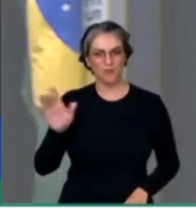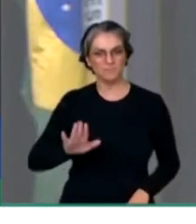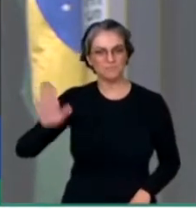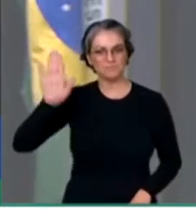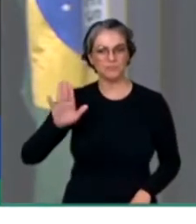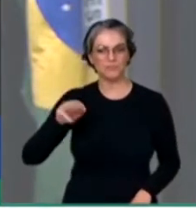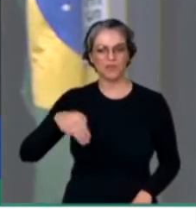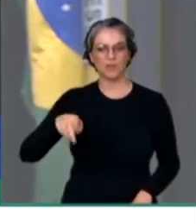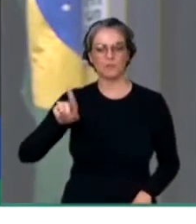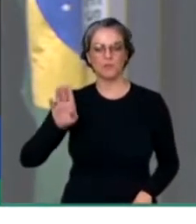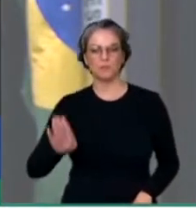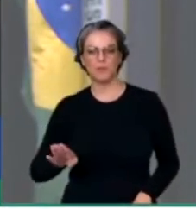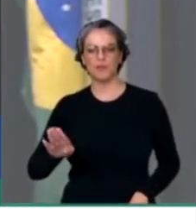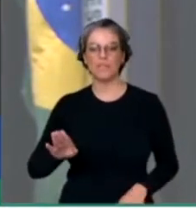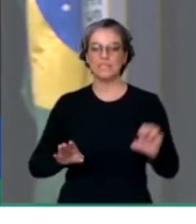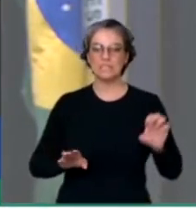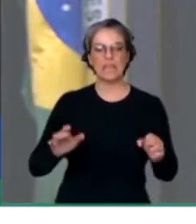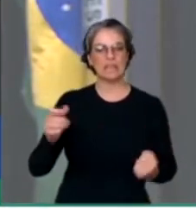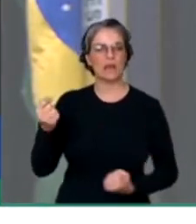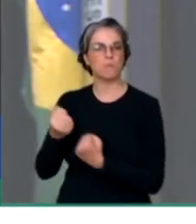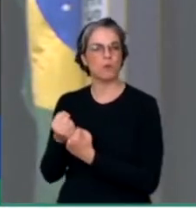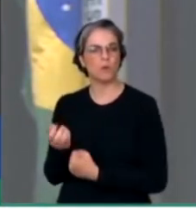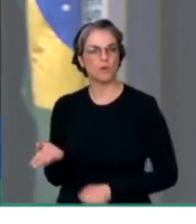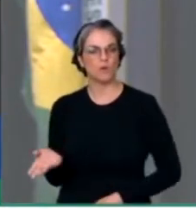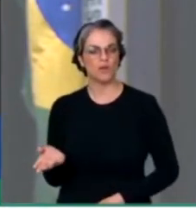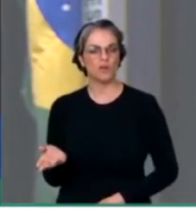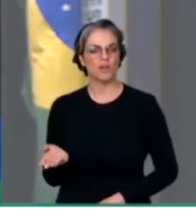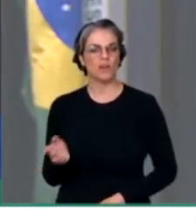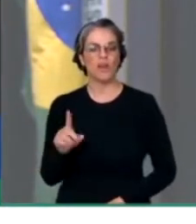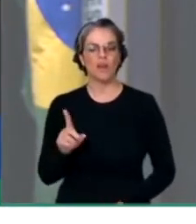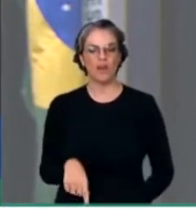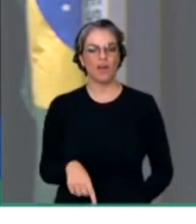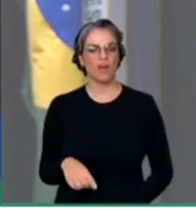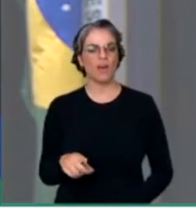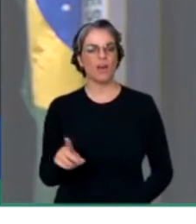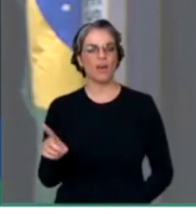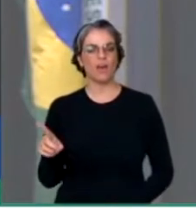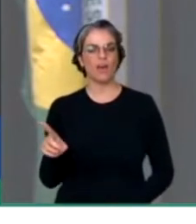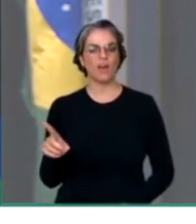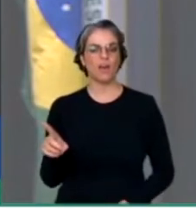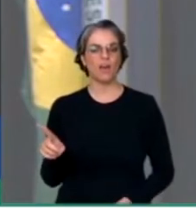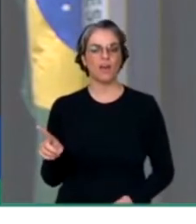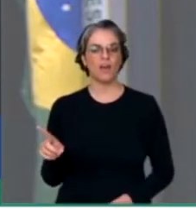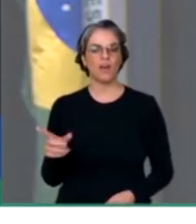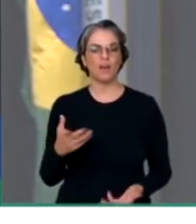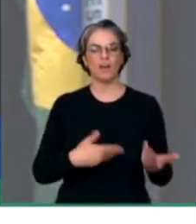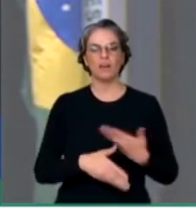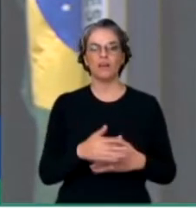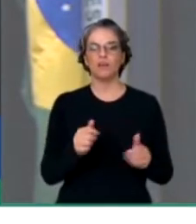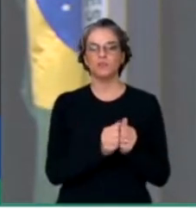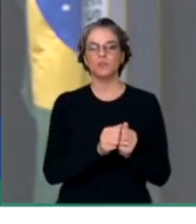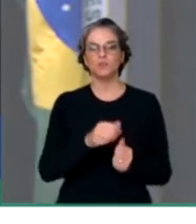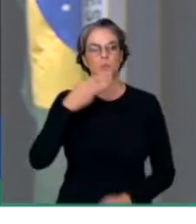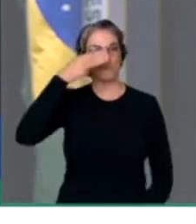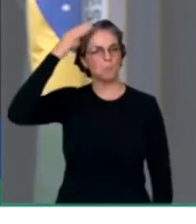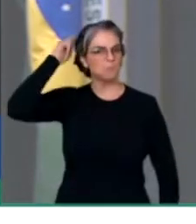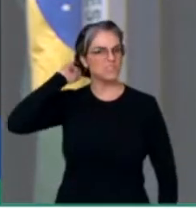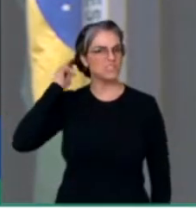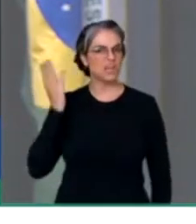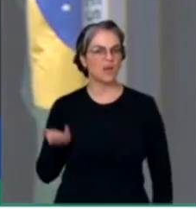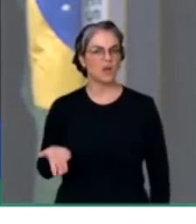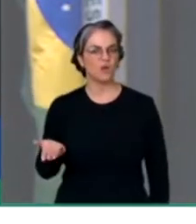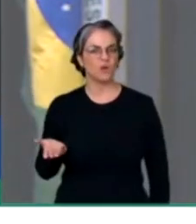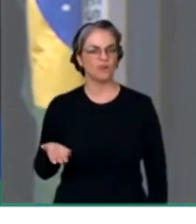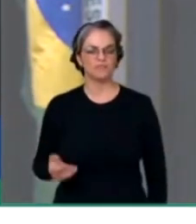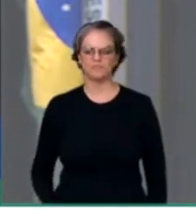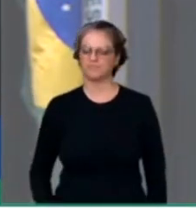MDB apoiado pela esquerda, que é afiliado de Michel Temer. Até mesmo